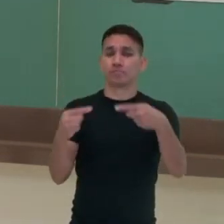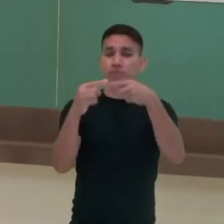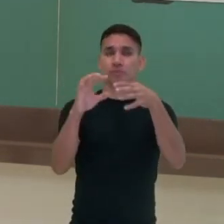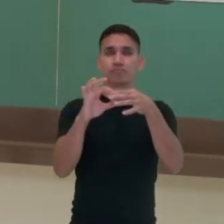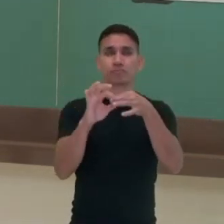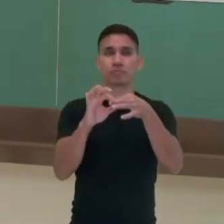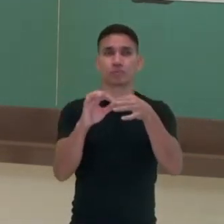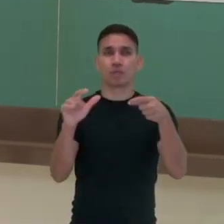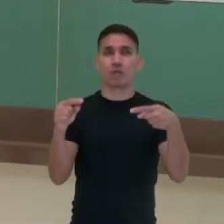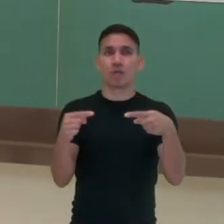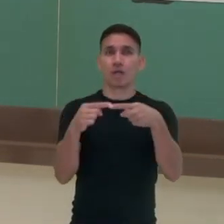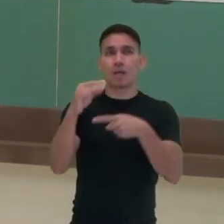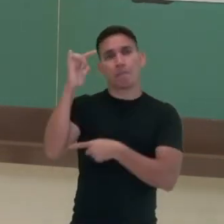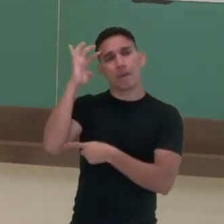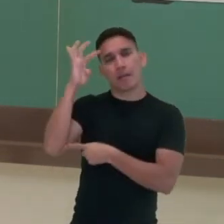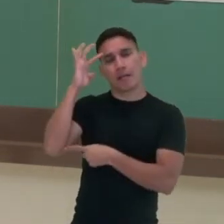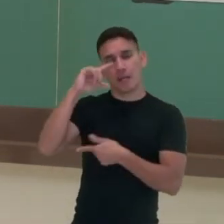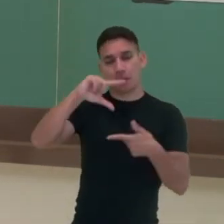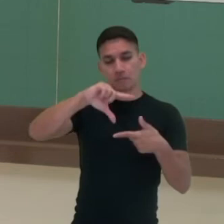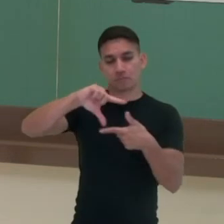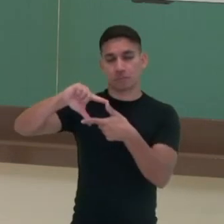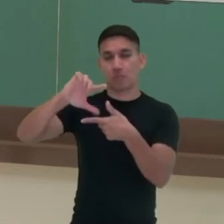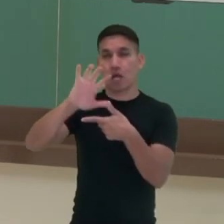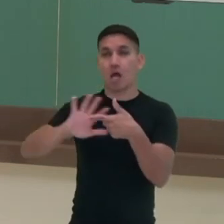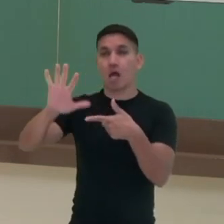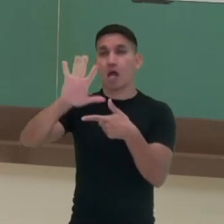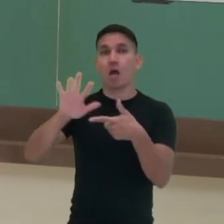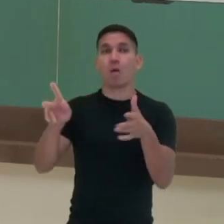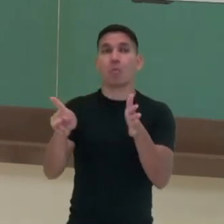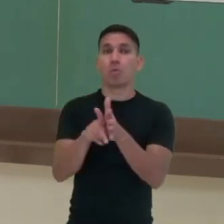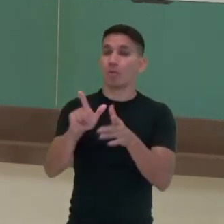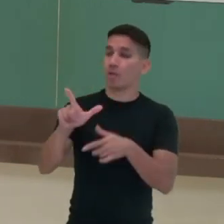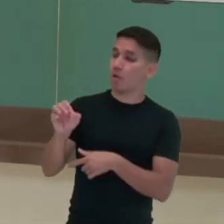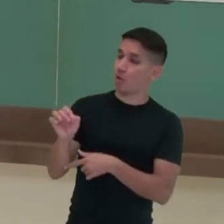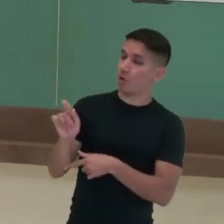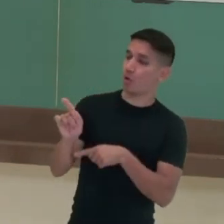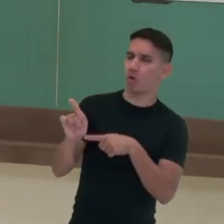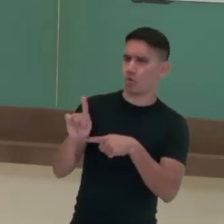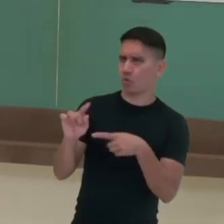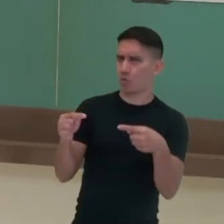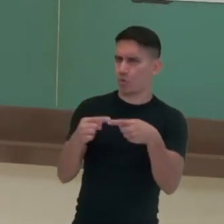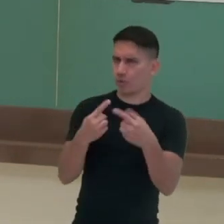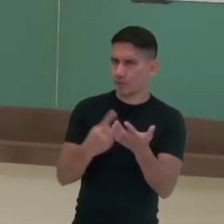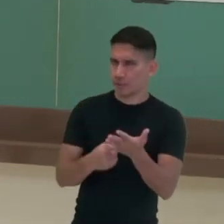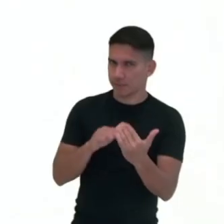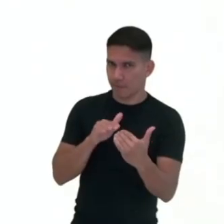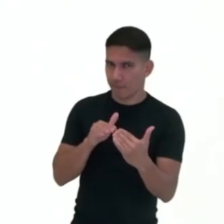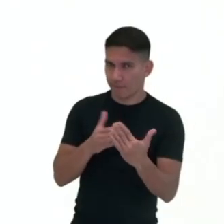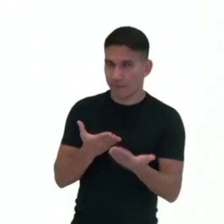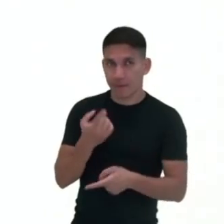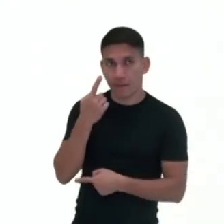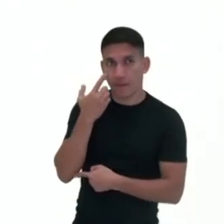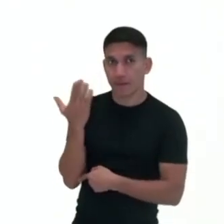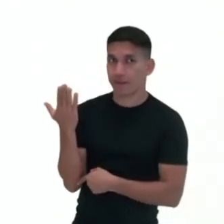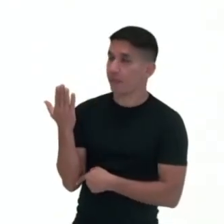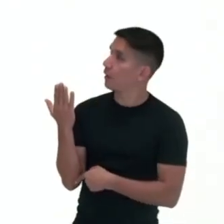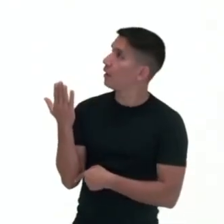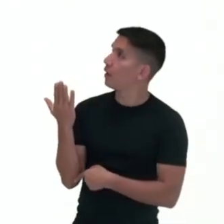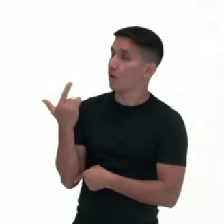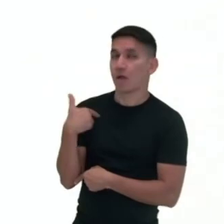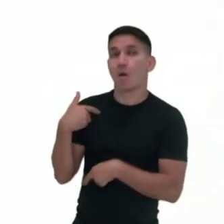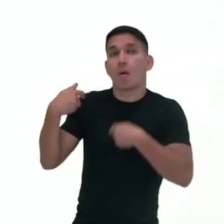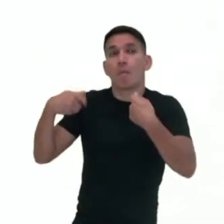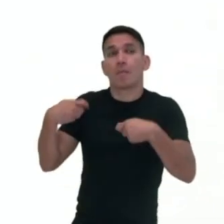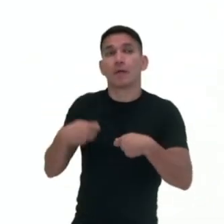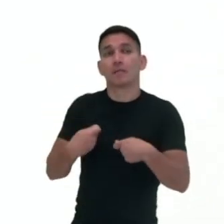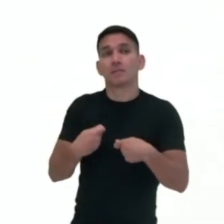está sendo pensada em relação aqui ao valor do logaritmo, concordam? Então, olha só. Eu